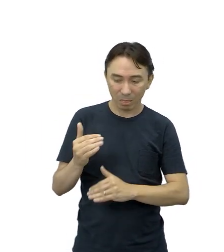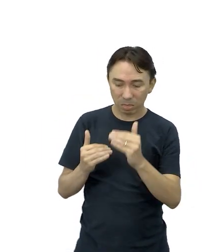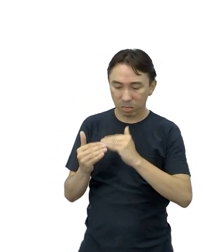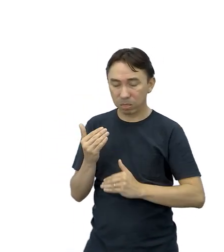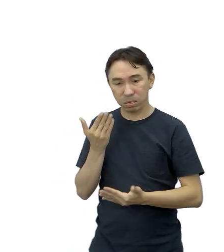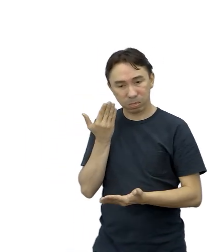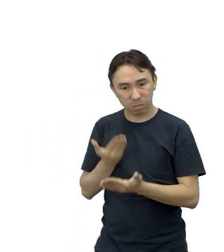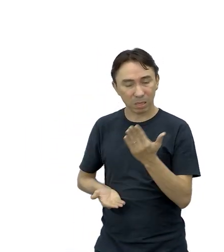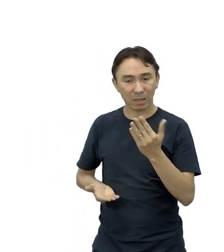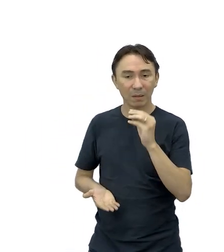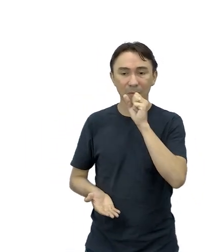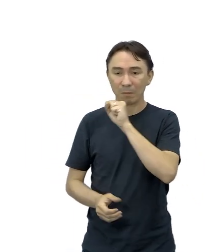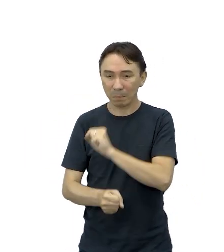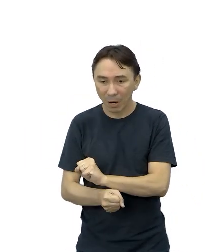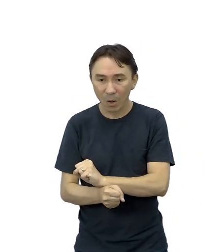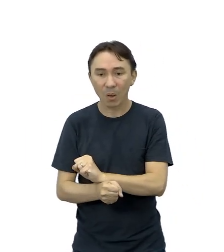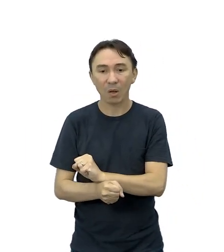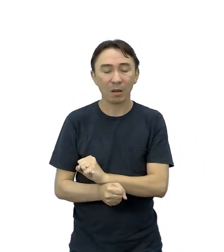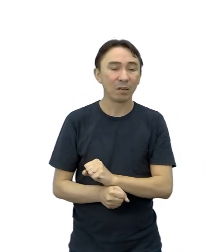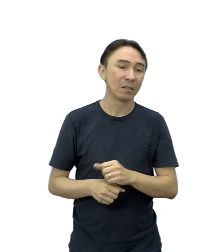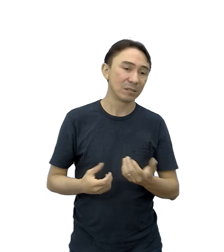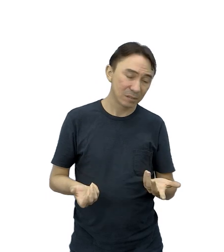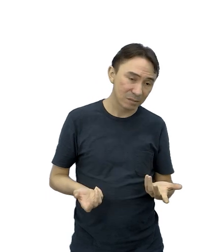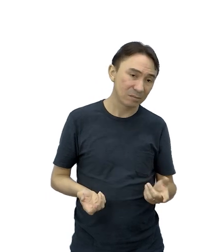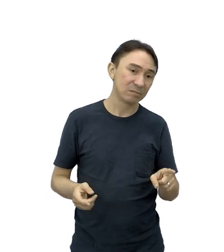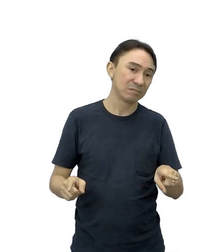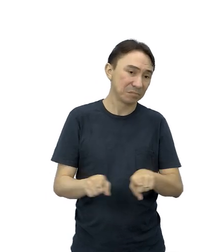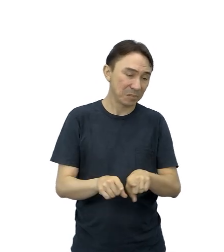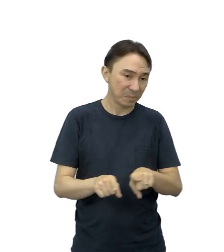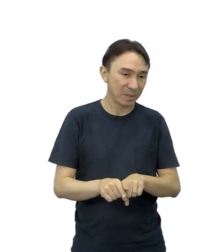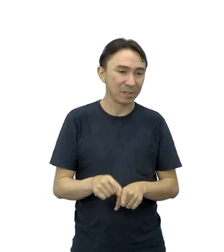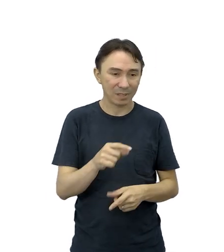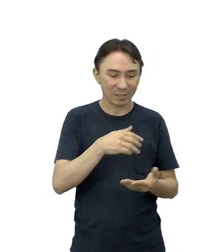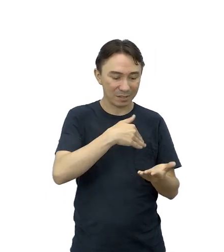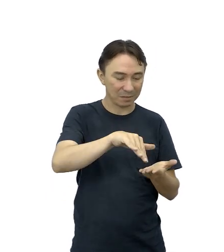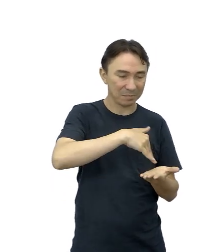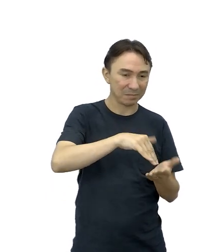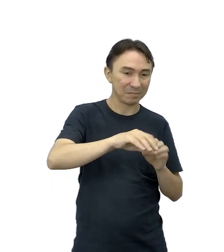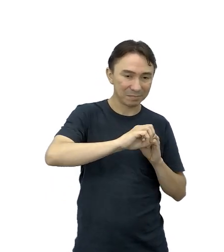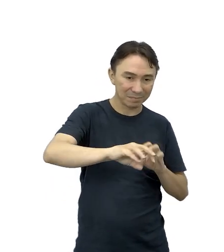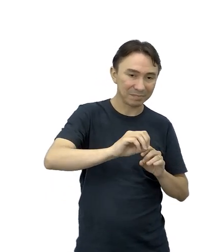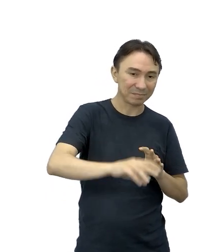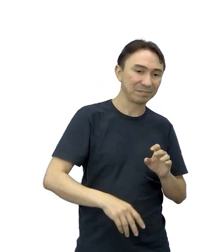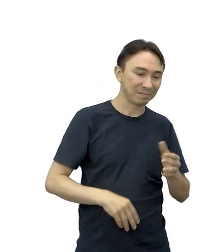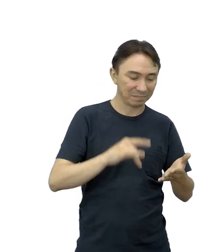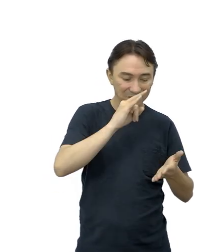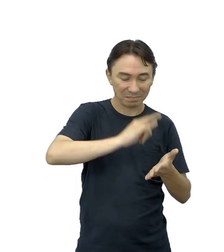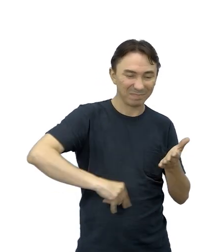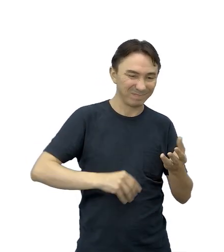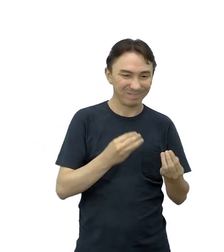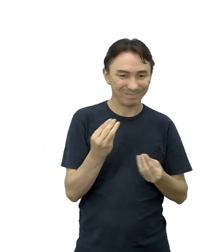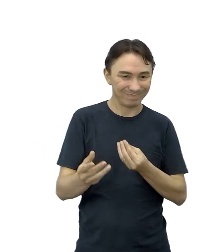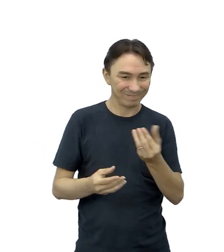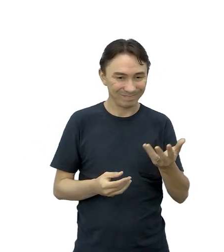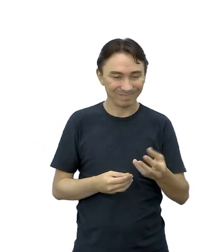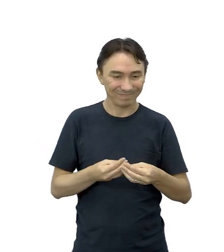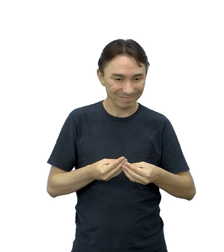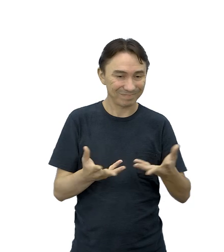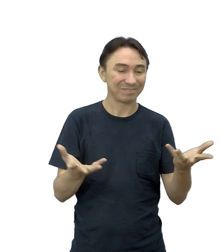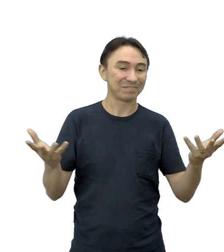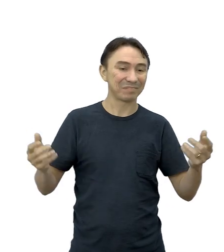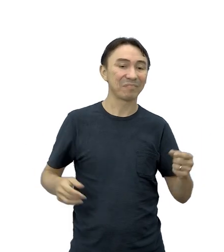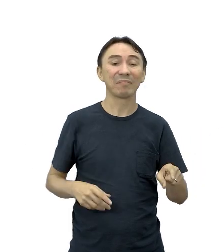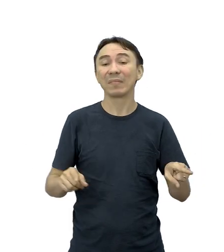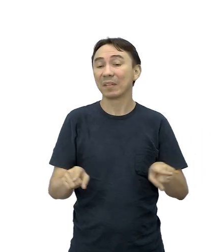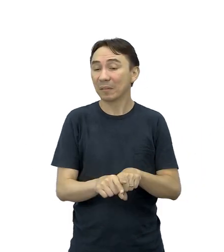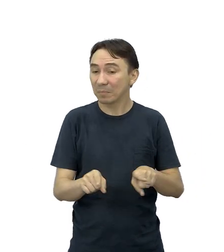nós podemos pensar até nessa avaliação diagnóstica de entrada, que você já deve estar realizando, a avaliação de aprendizagem em processo, que eu vou falar um